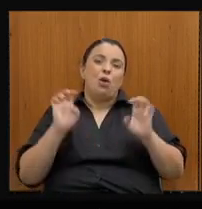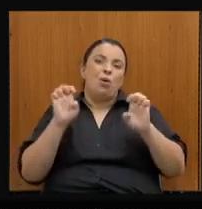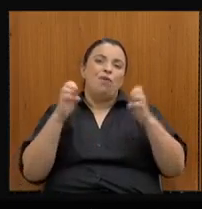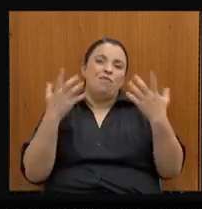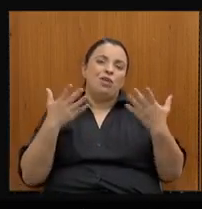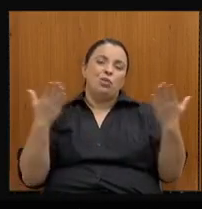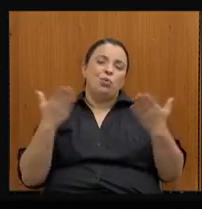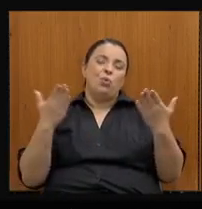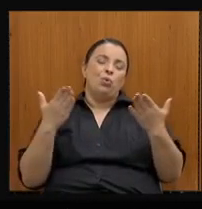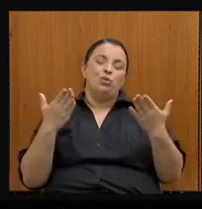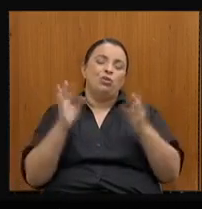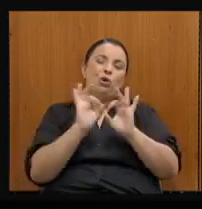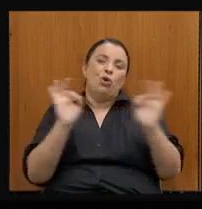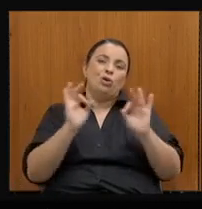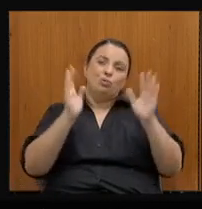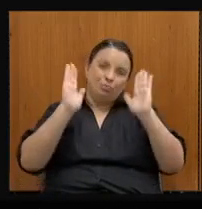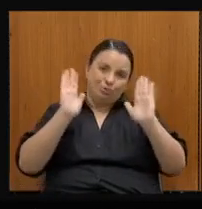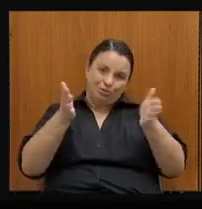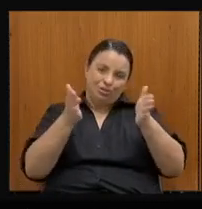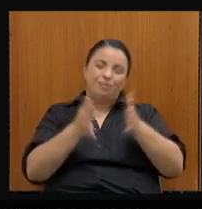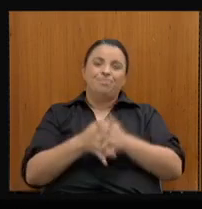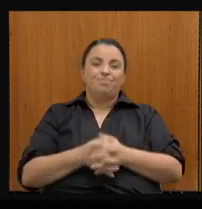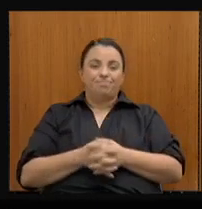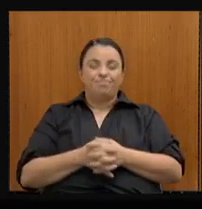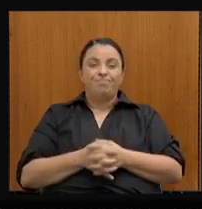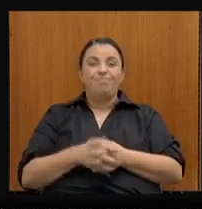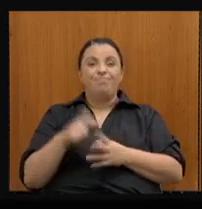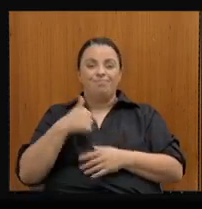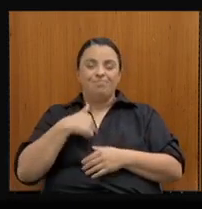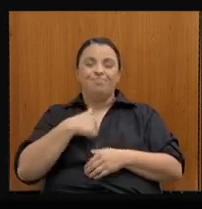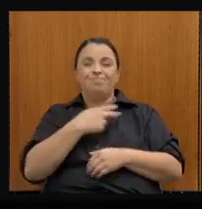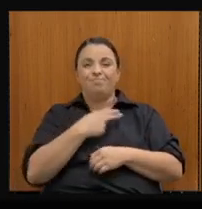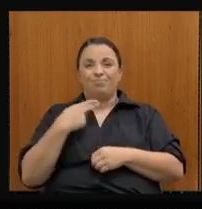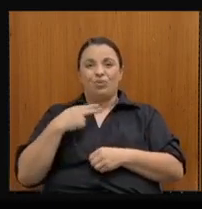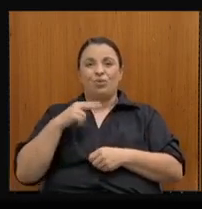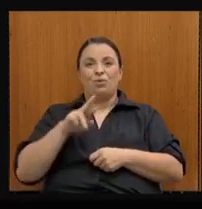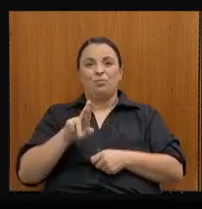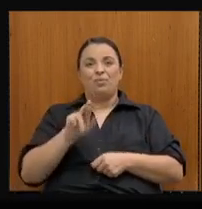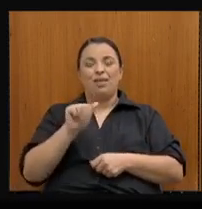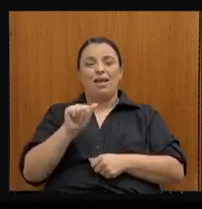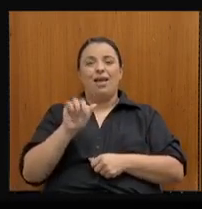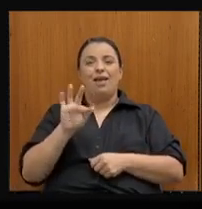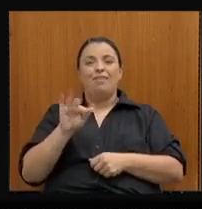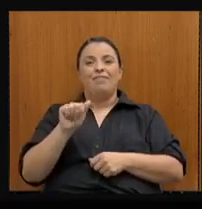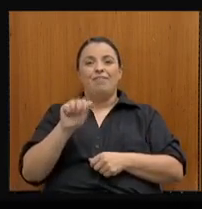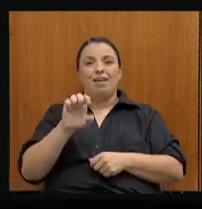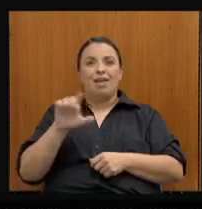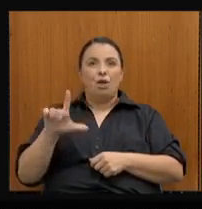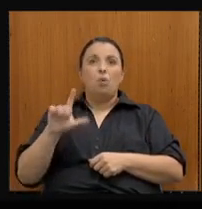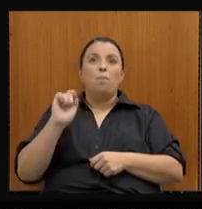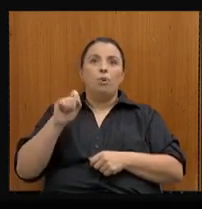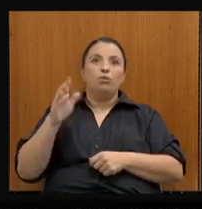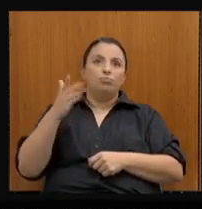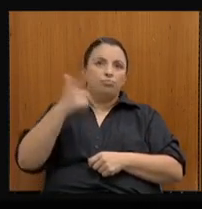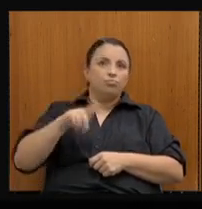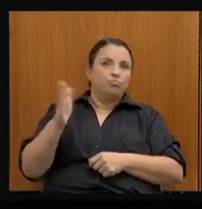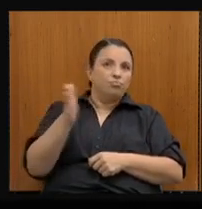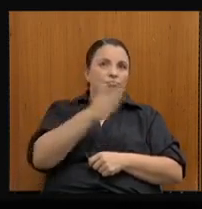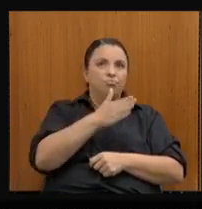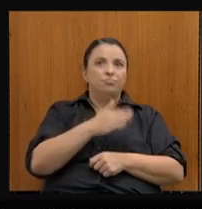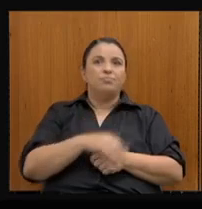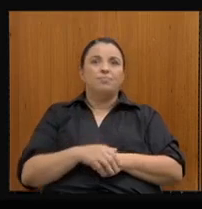brilhante que foi a tarde de hoje eu sou Rafael como foi dito a pouco puder passar aqui no próximo slide